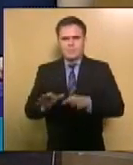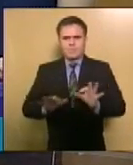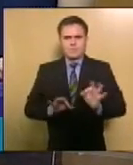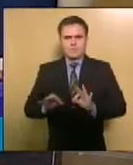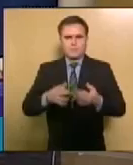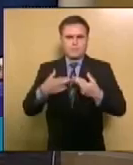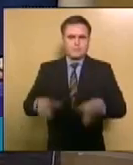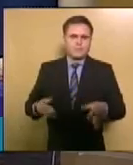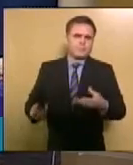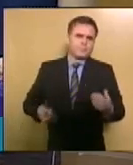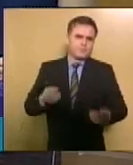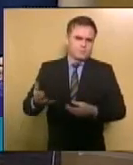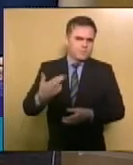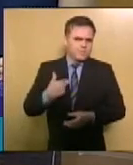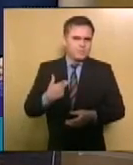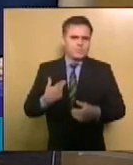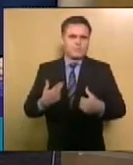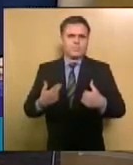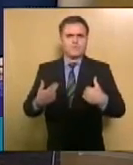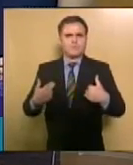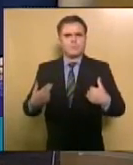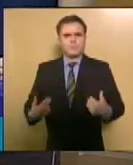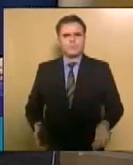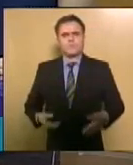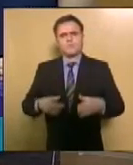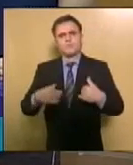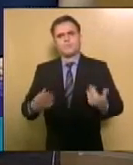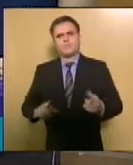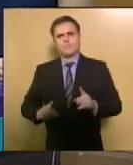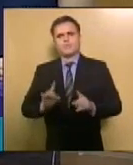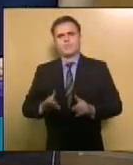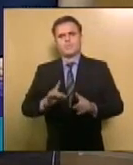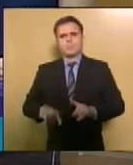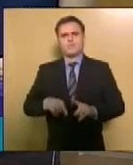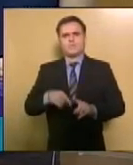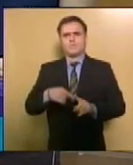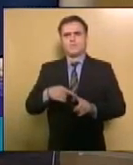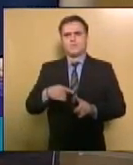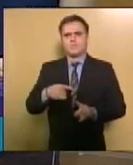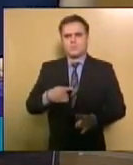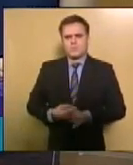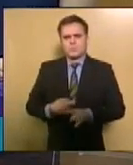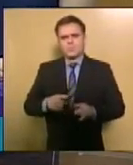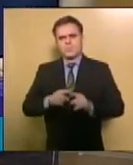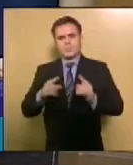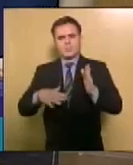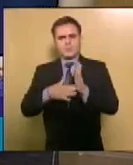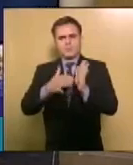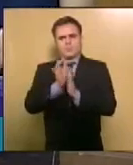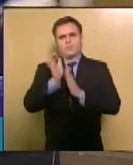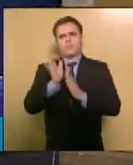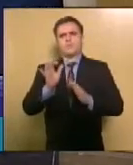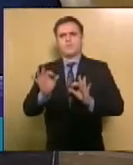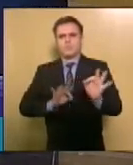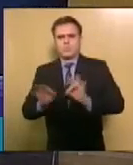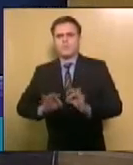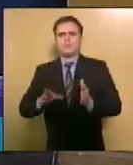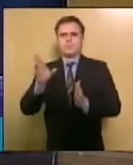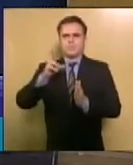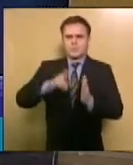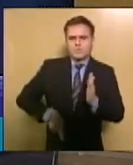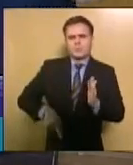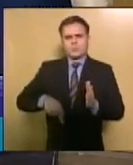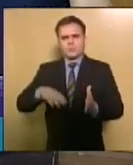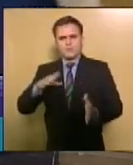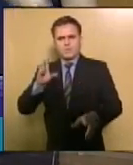e que lar é só aumenta mais e no meio disso tudo você um trabalho burocrático insano de relatórios fazer en qudo